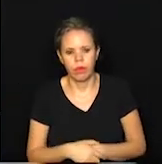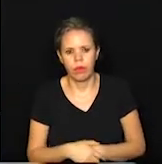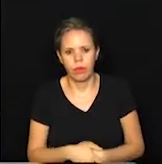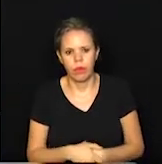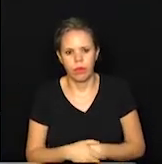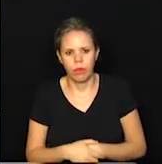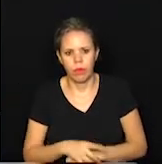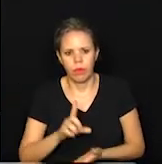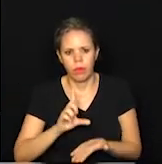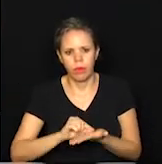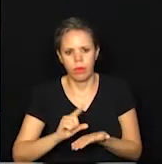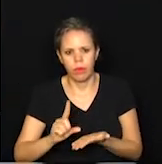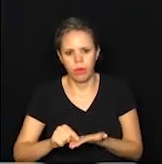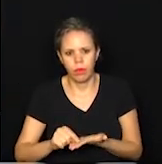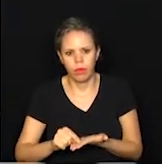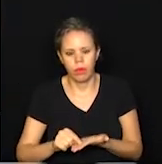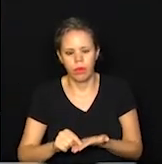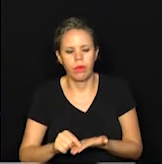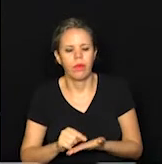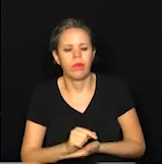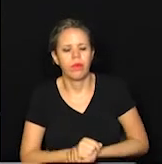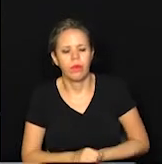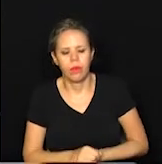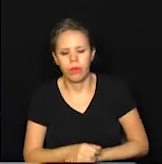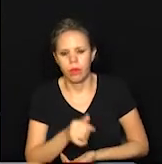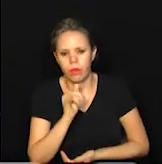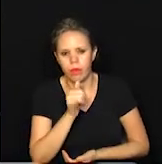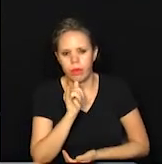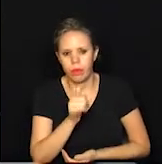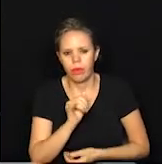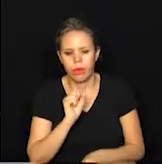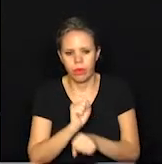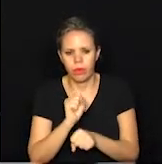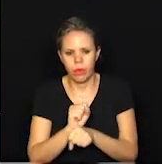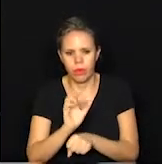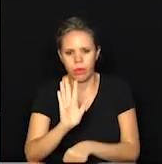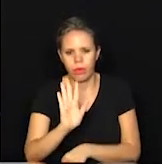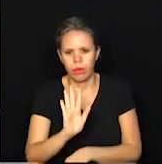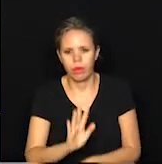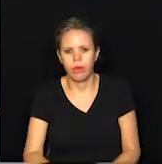o artigo que é citado. Espera só um pouquinho, gente.